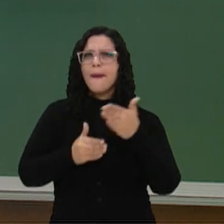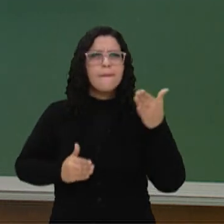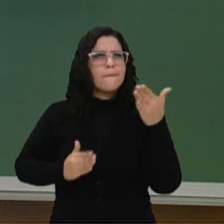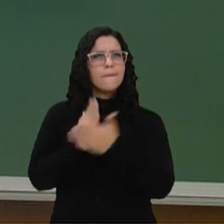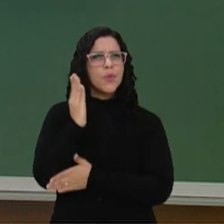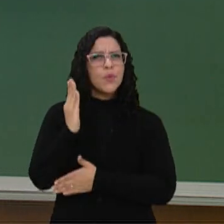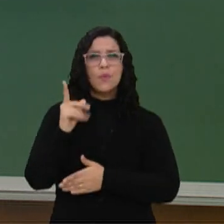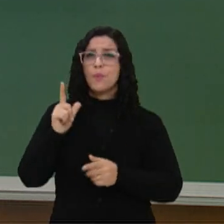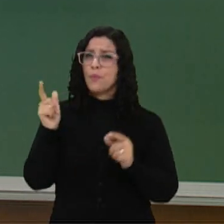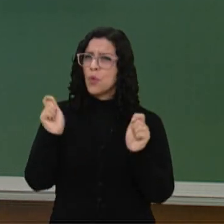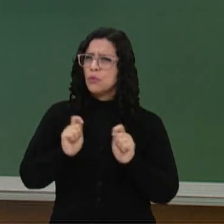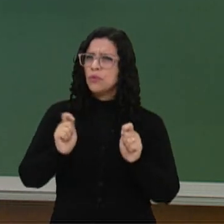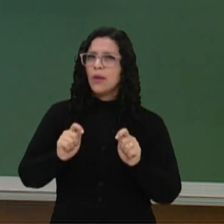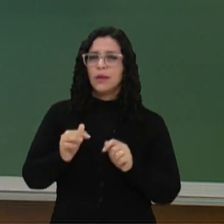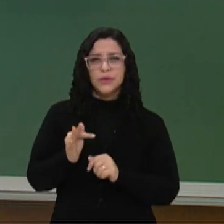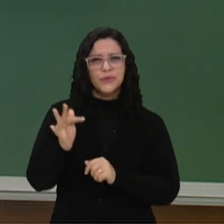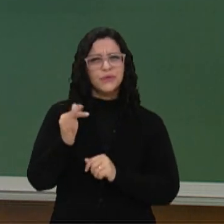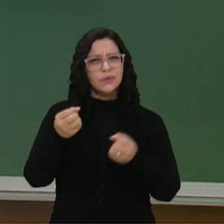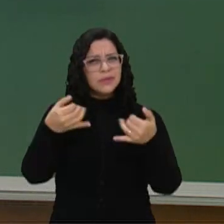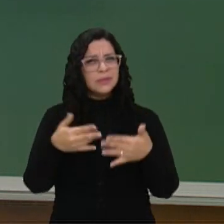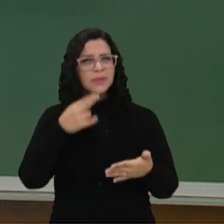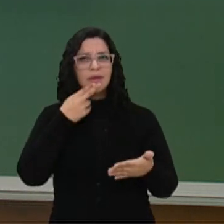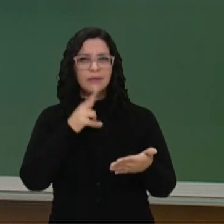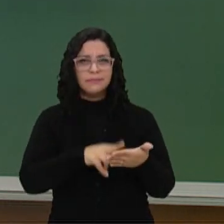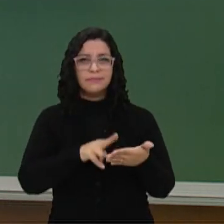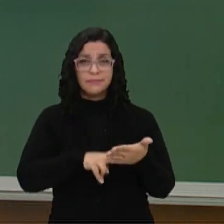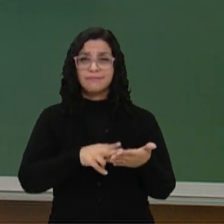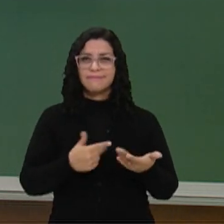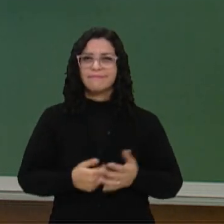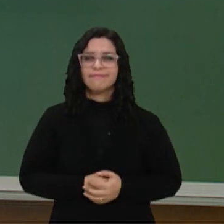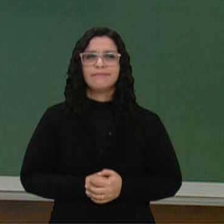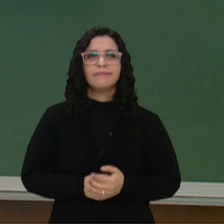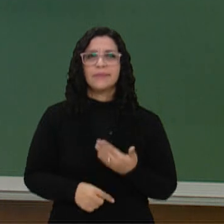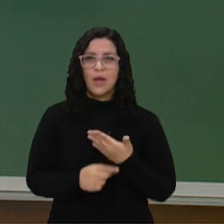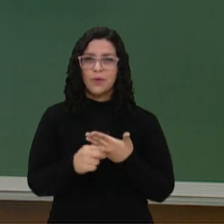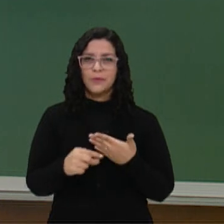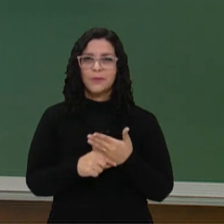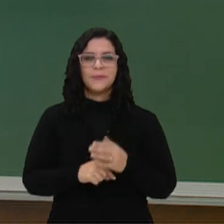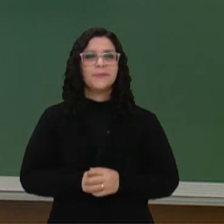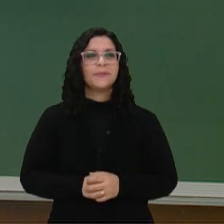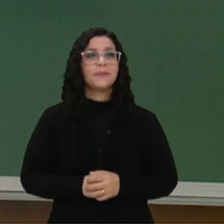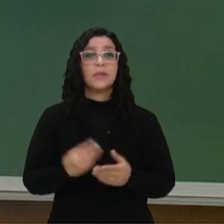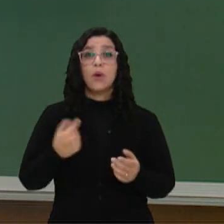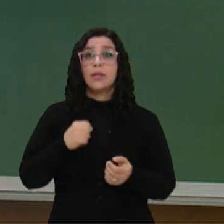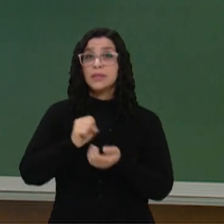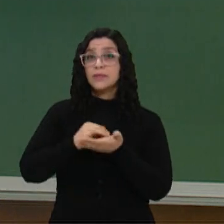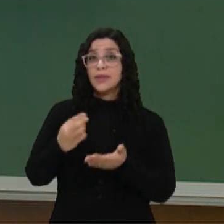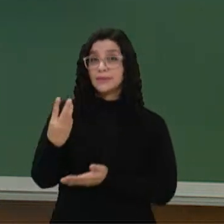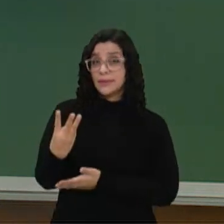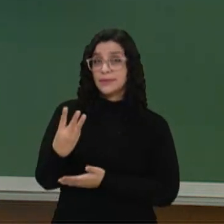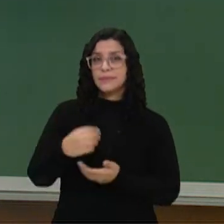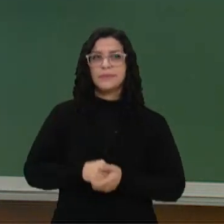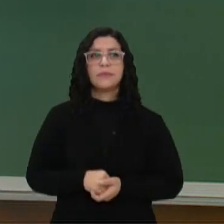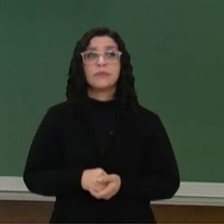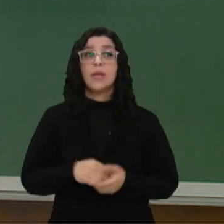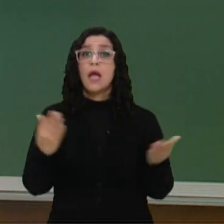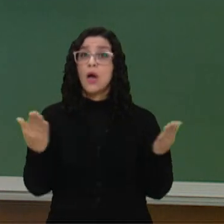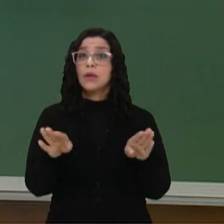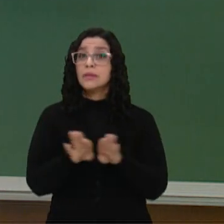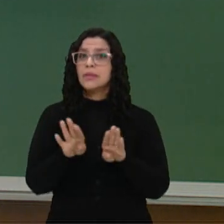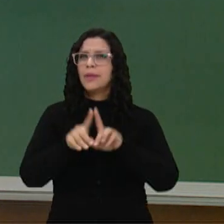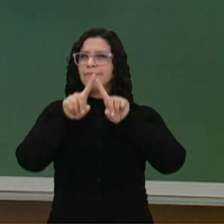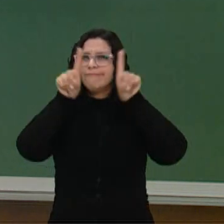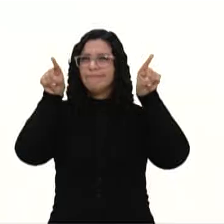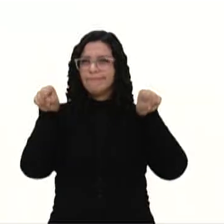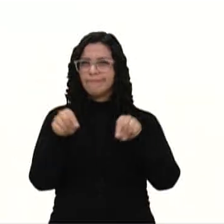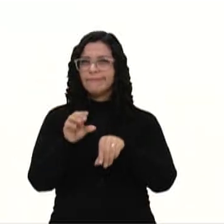vários limites, toda essa ideia da leitura, da autora, né? Agora temos um exercício de número 3 com base em um